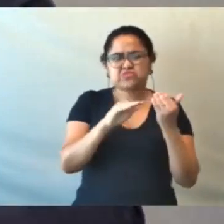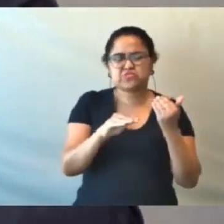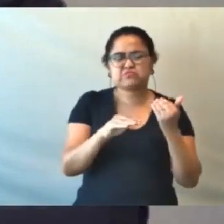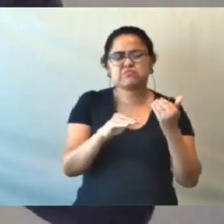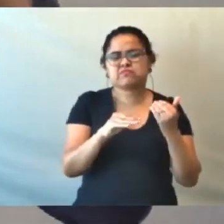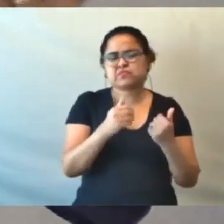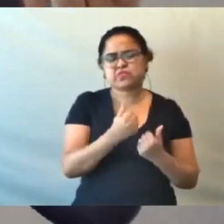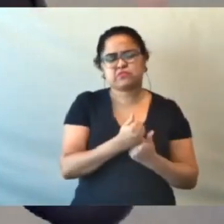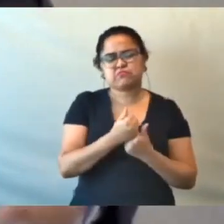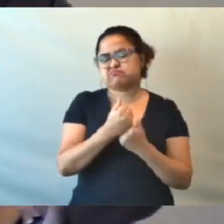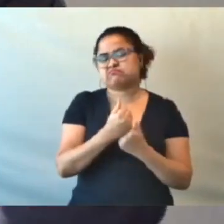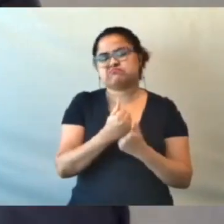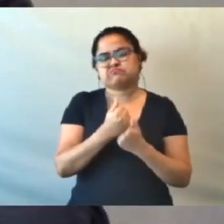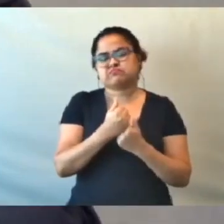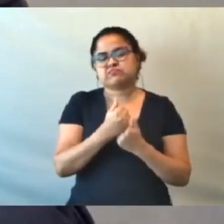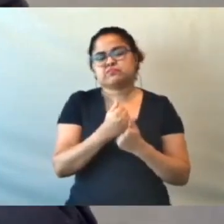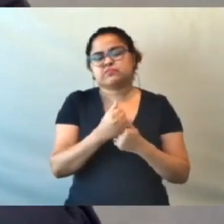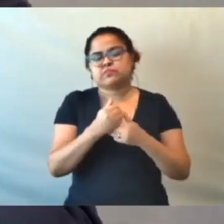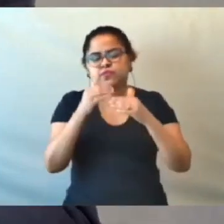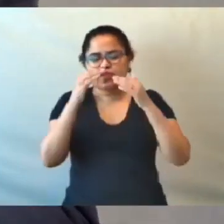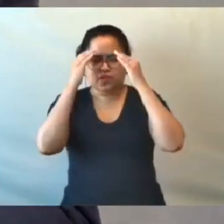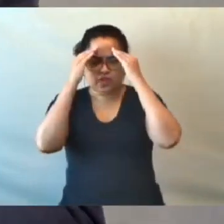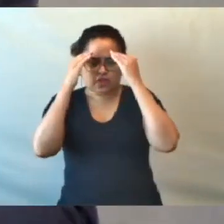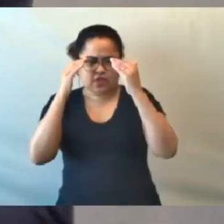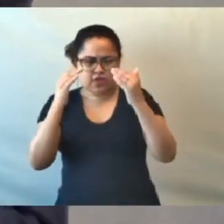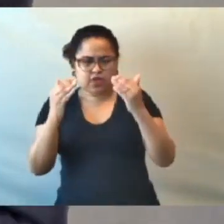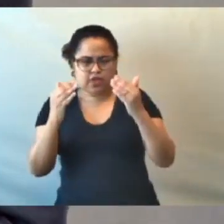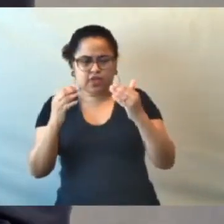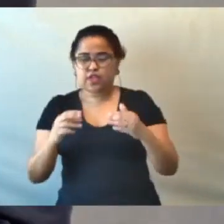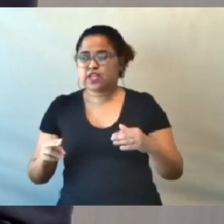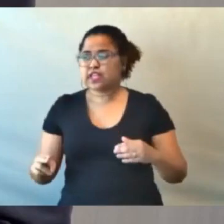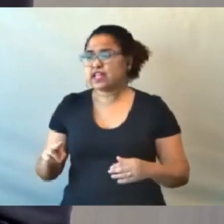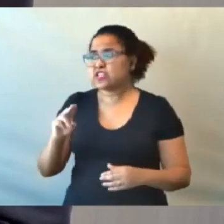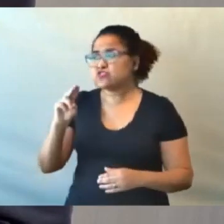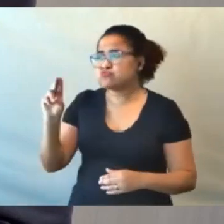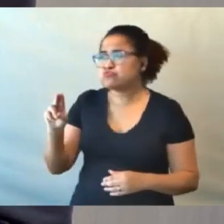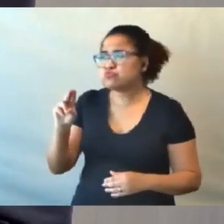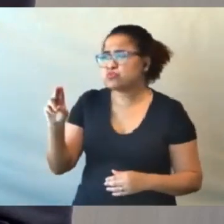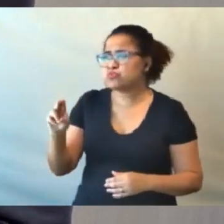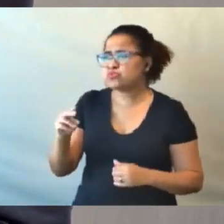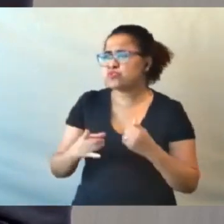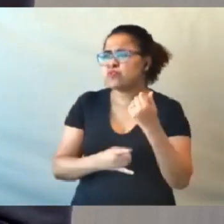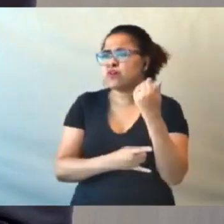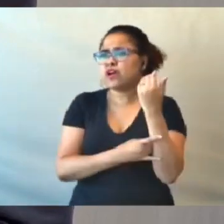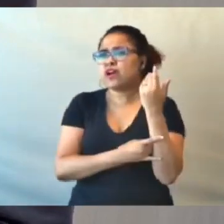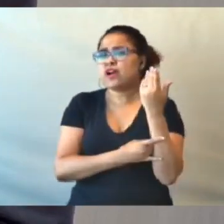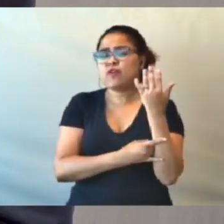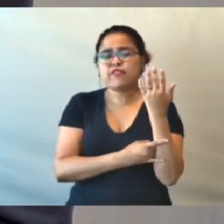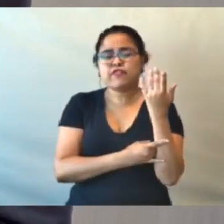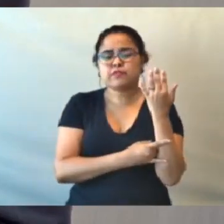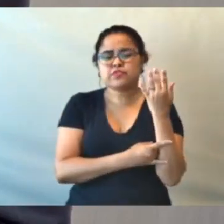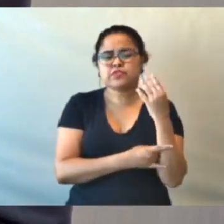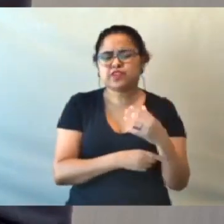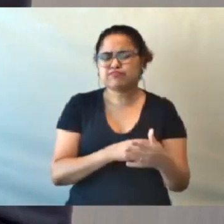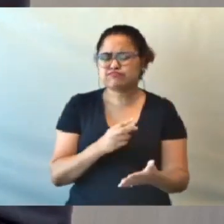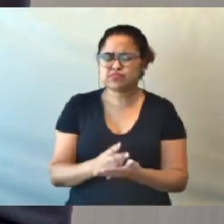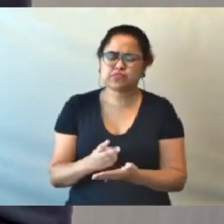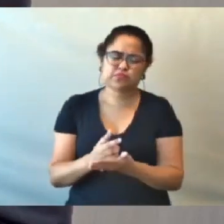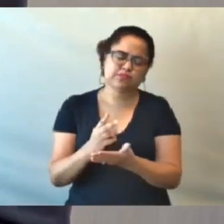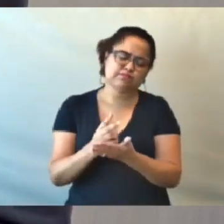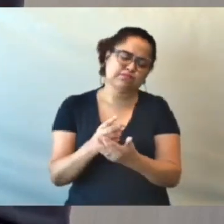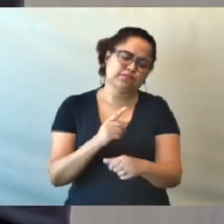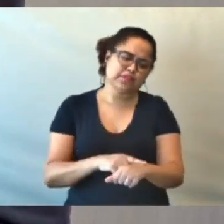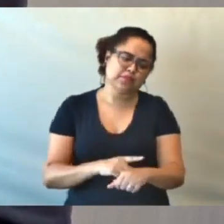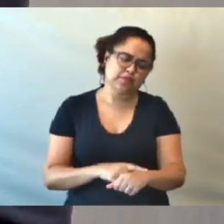eles usam a UFMG o tempo inteiro para se respaldar. E aí eu pergunto, está correto dizer que a UFMG